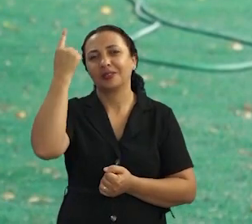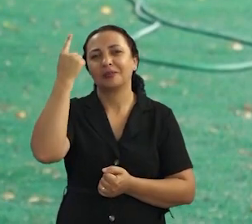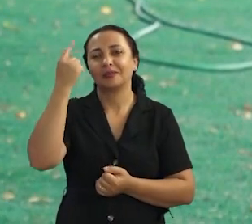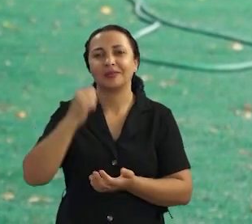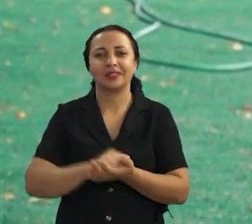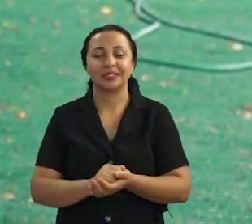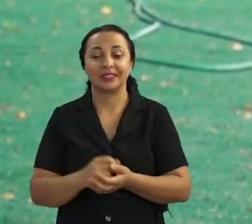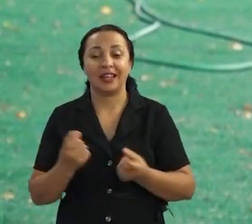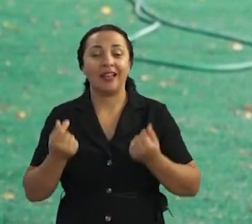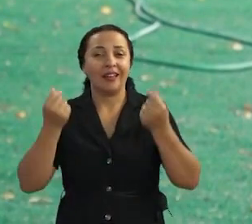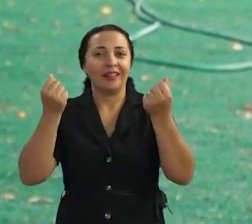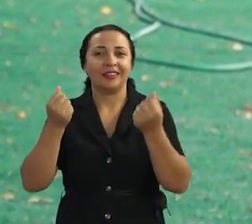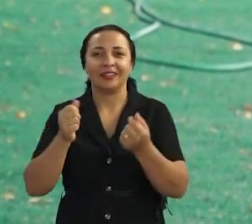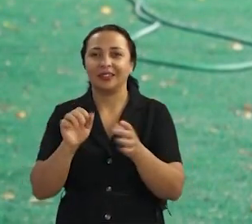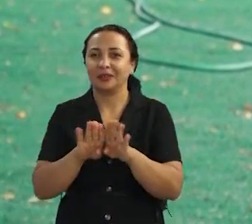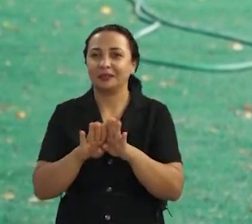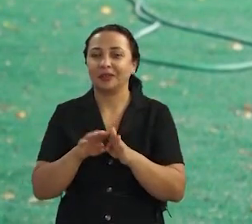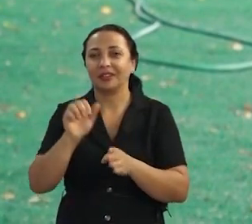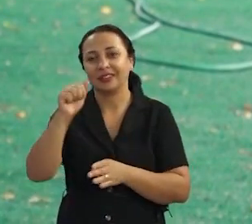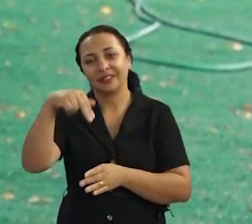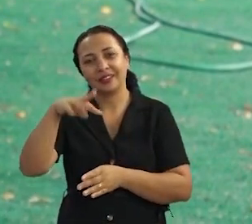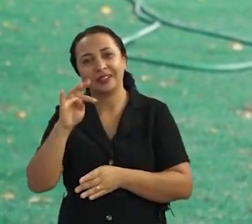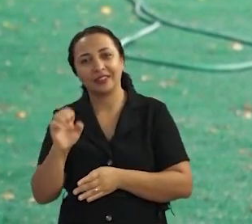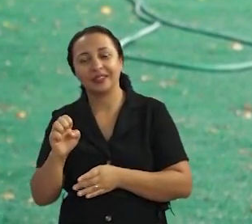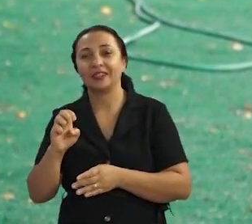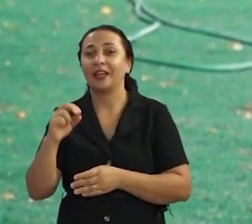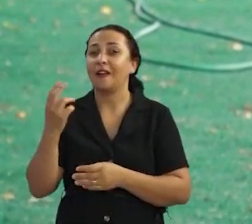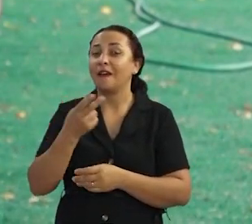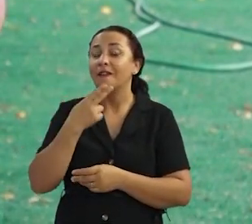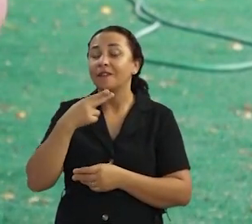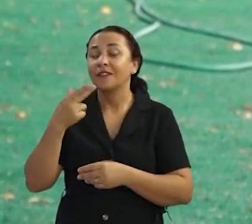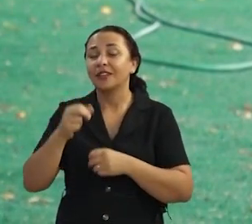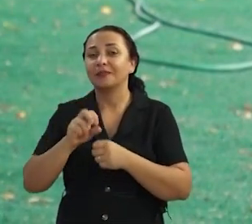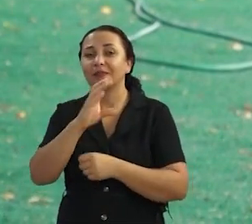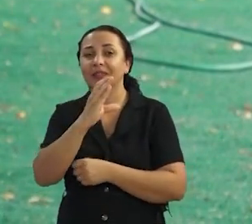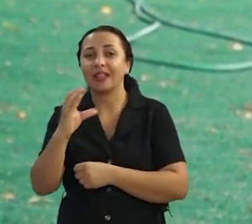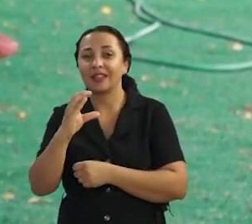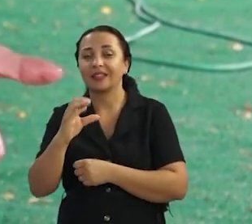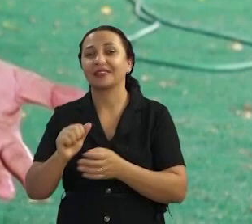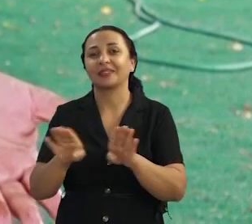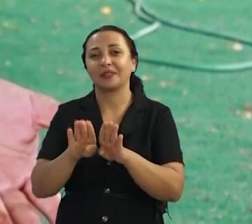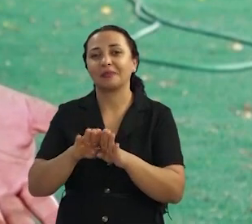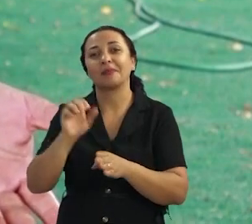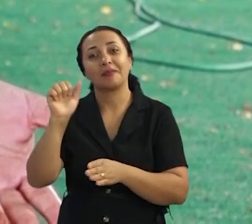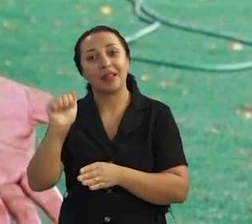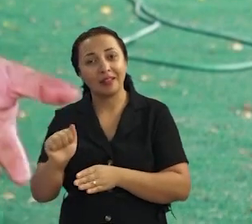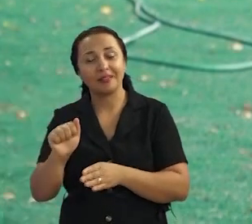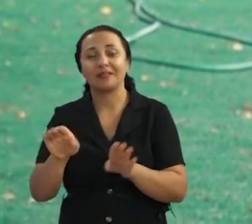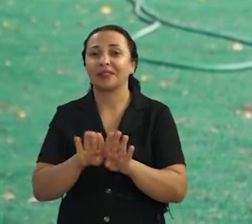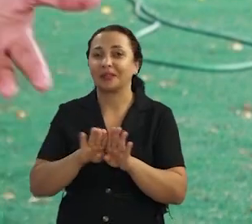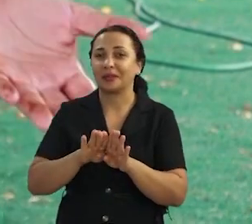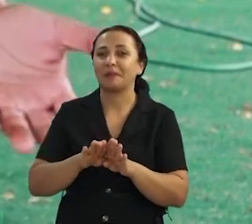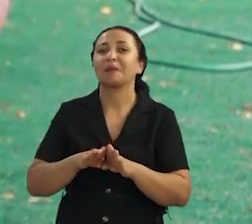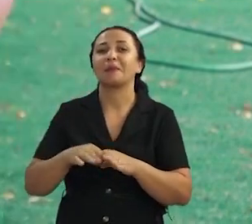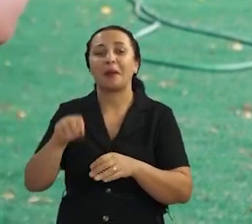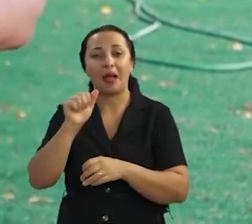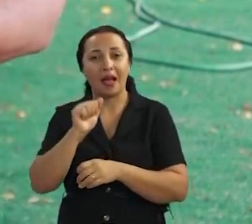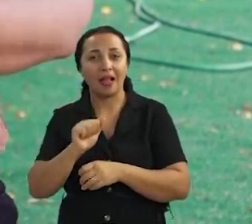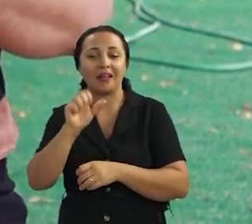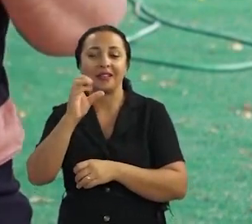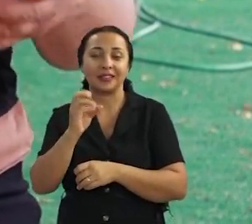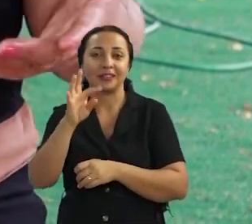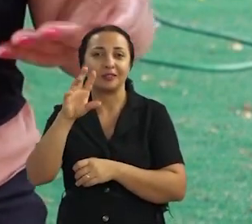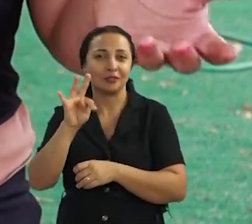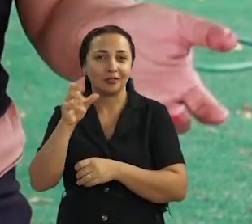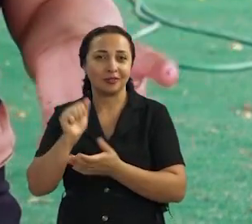altamente rica em antioxidantes, em vitamina A, vitamina C e até ácido retinóico. Então, para a pele, ela é